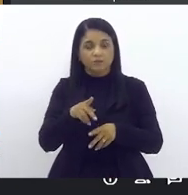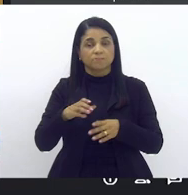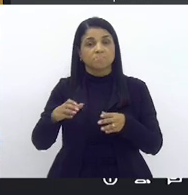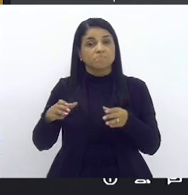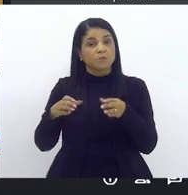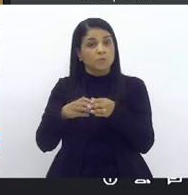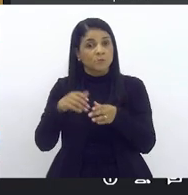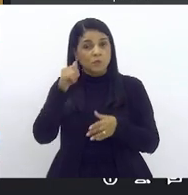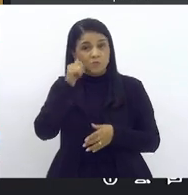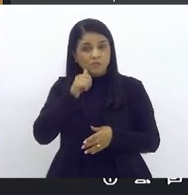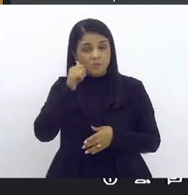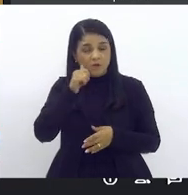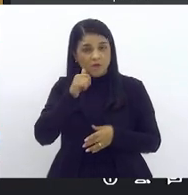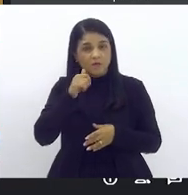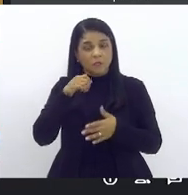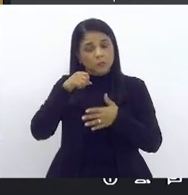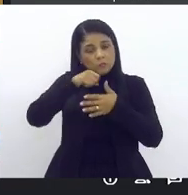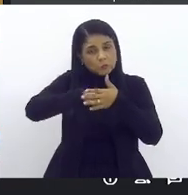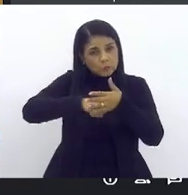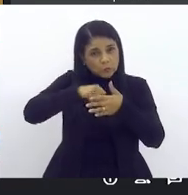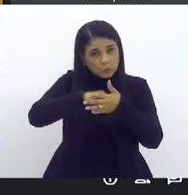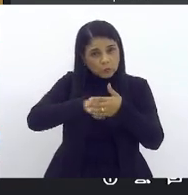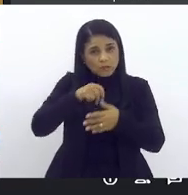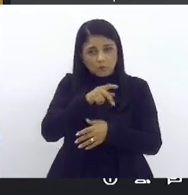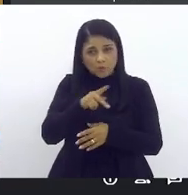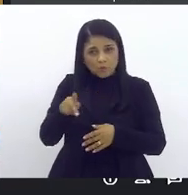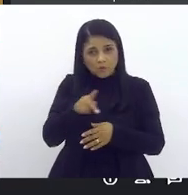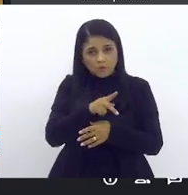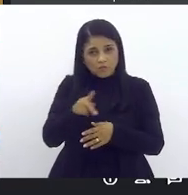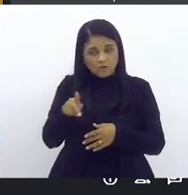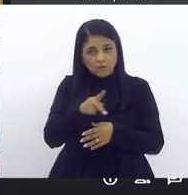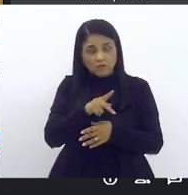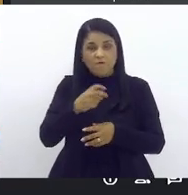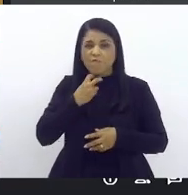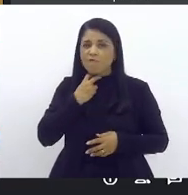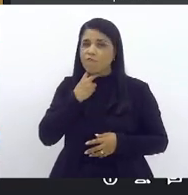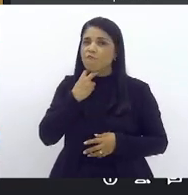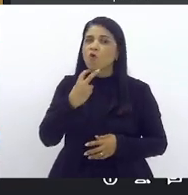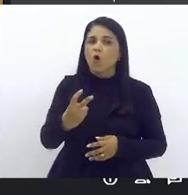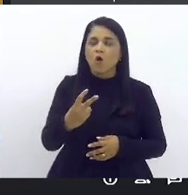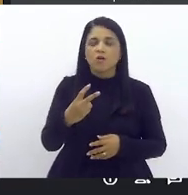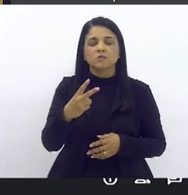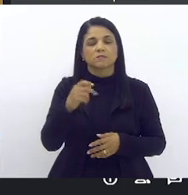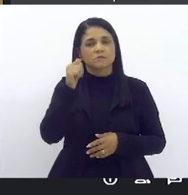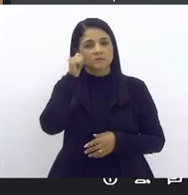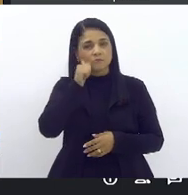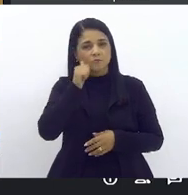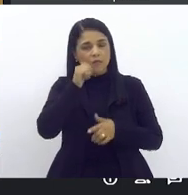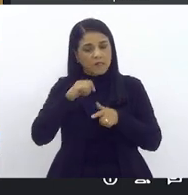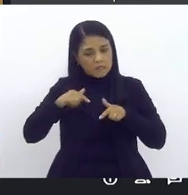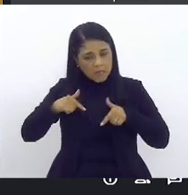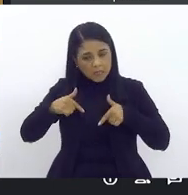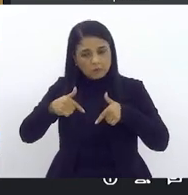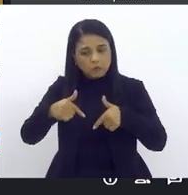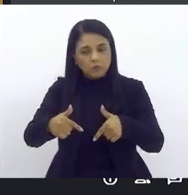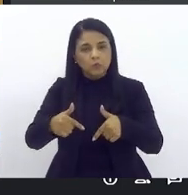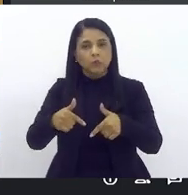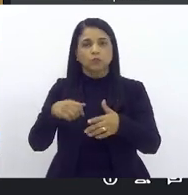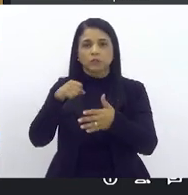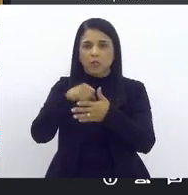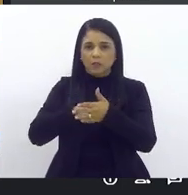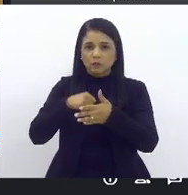Porque quando se entra nessa luta, é para ecoar vozes de mulheres que atuam na infância,